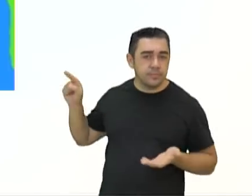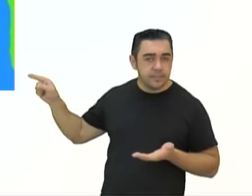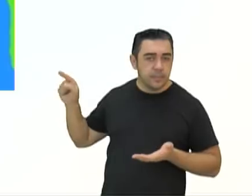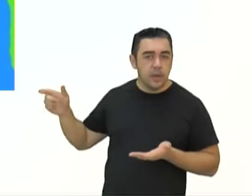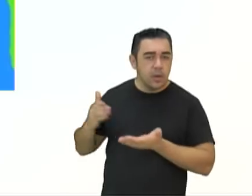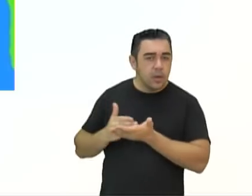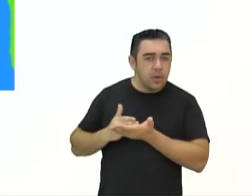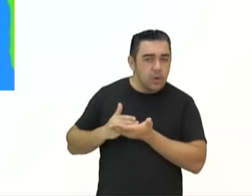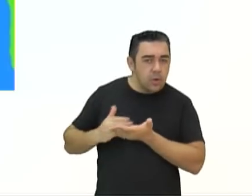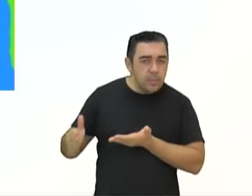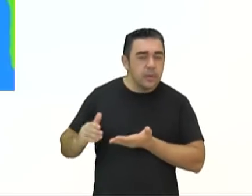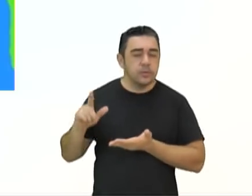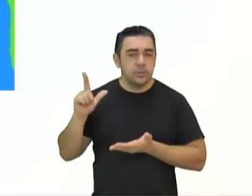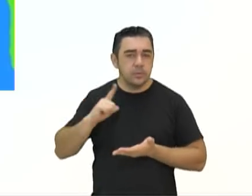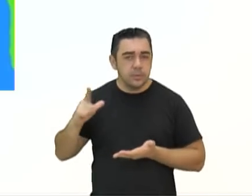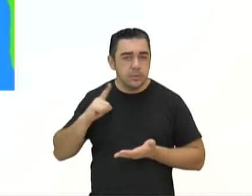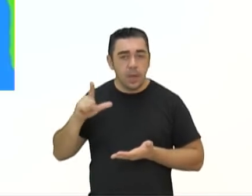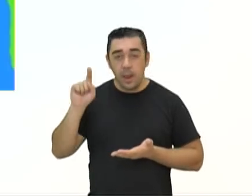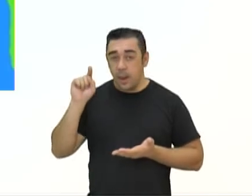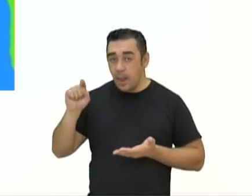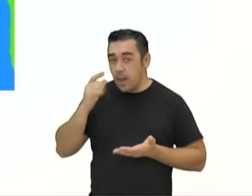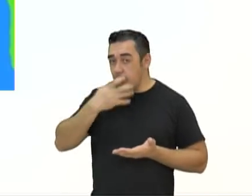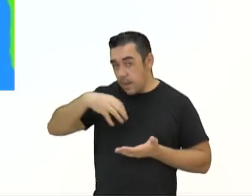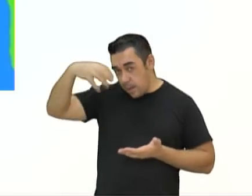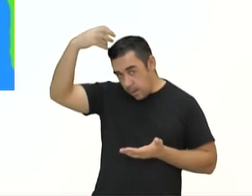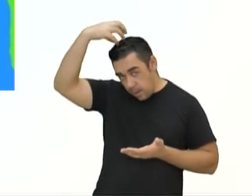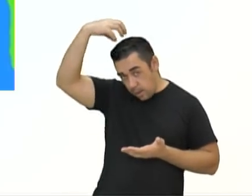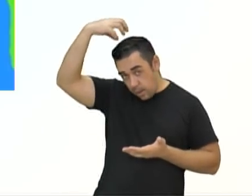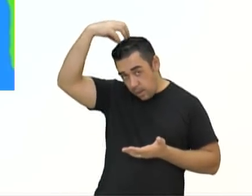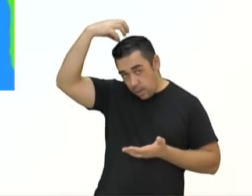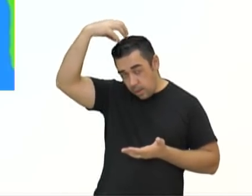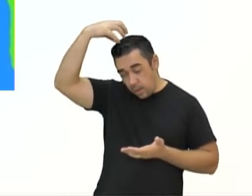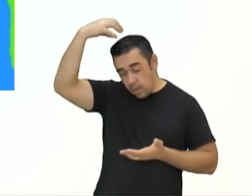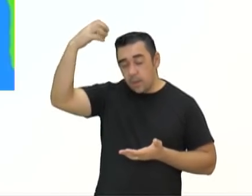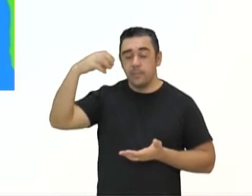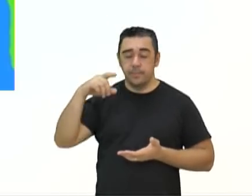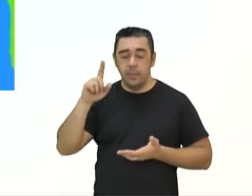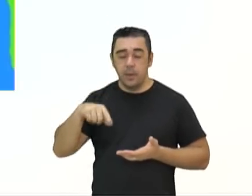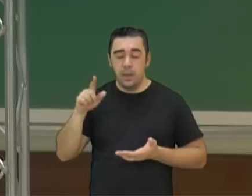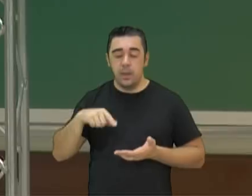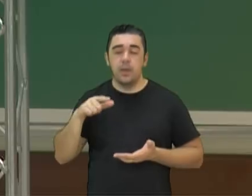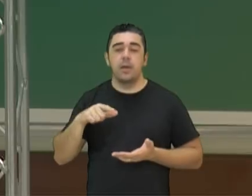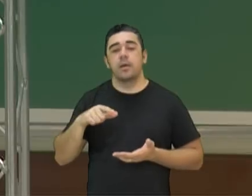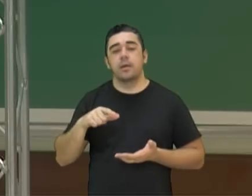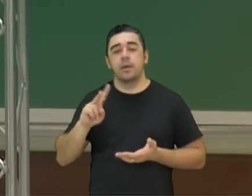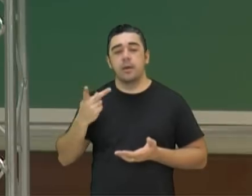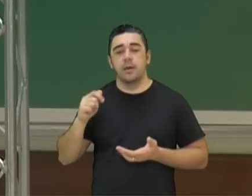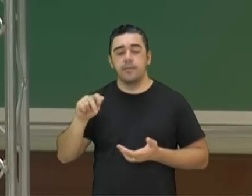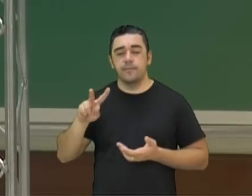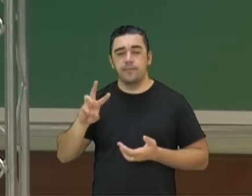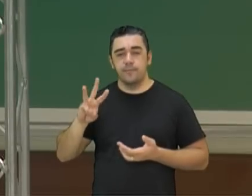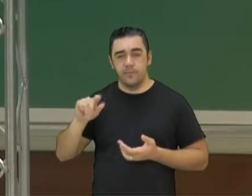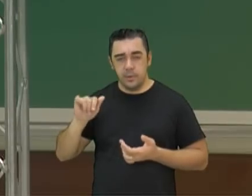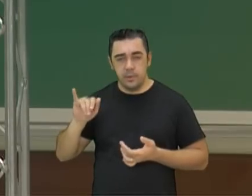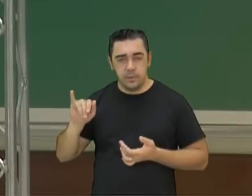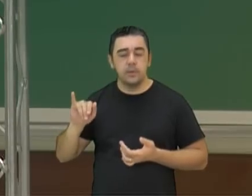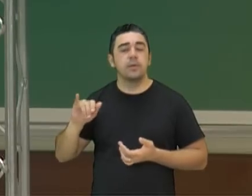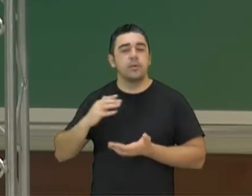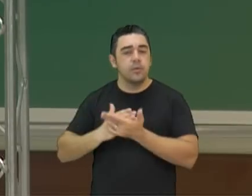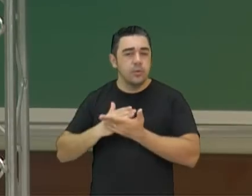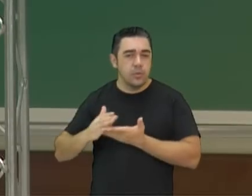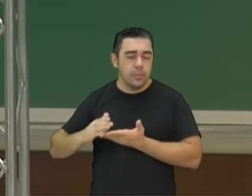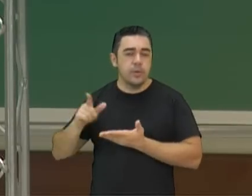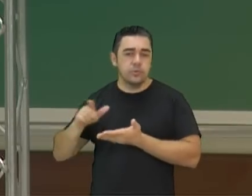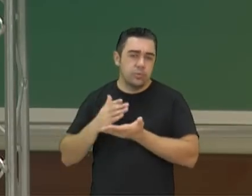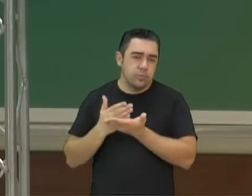é adotado pelos reis do Havaí e cresceu, se transformando, dando início a essa